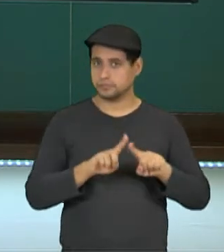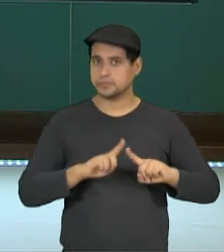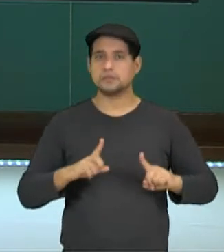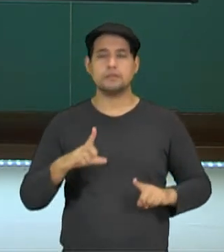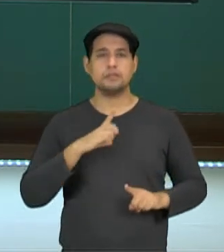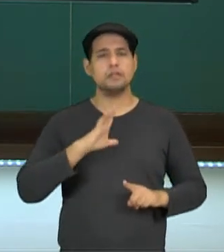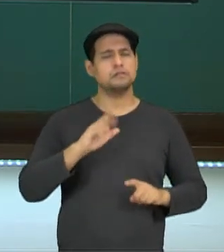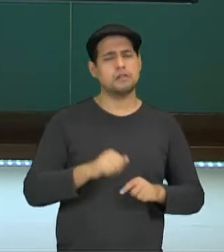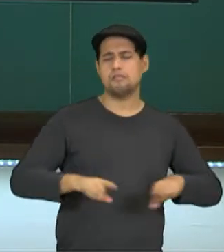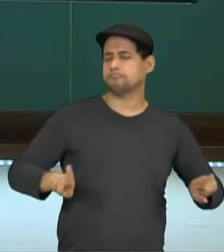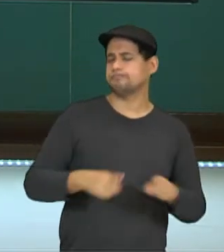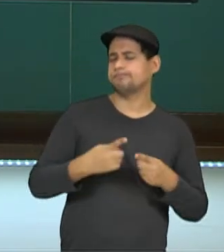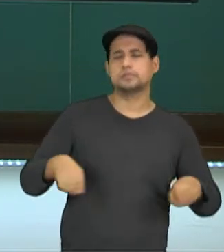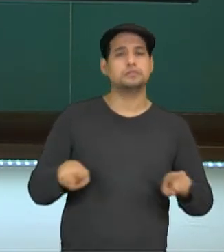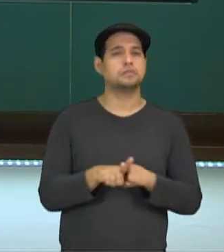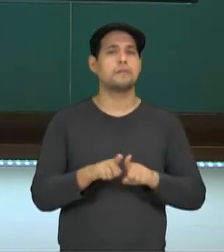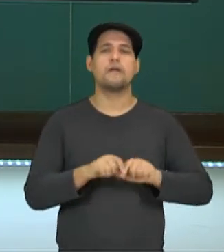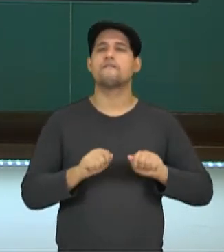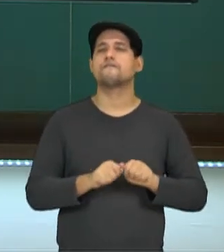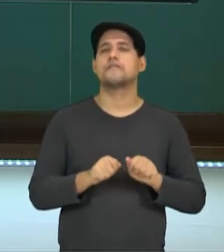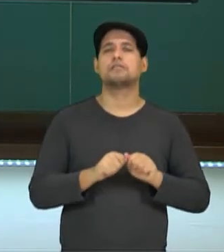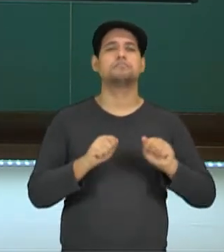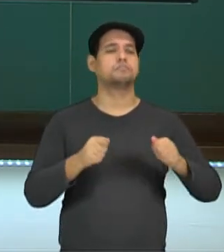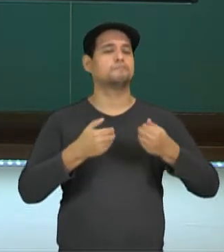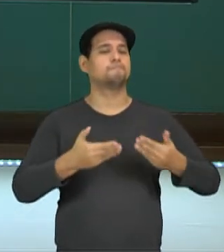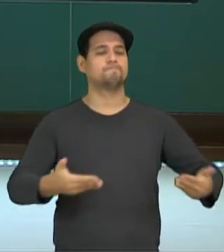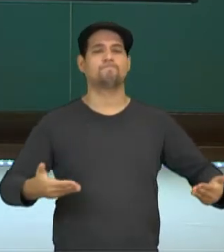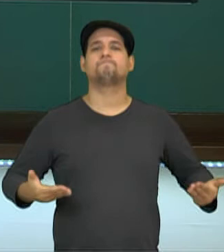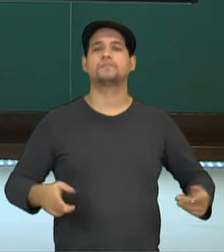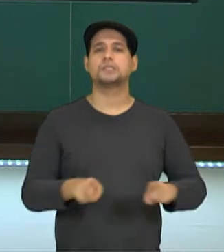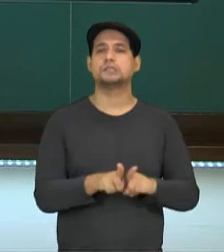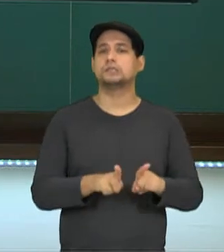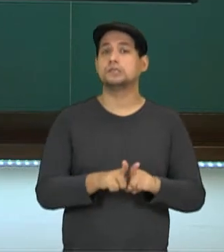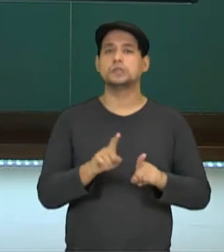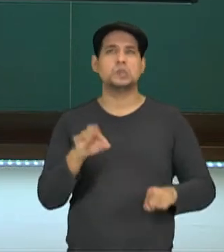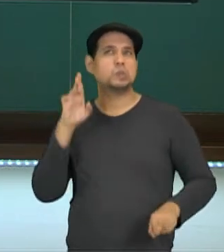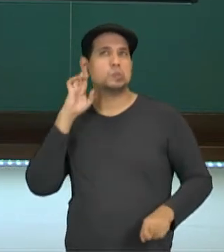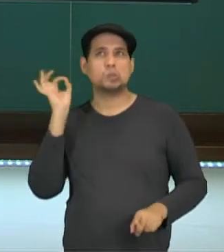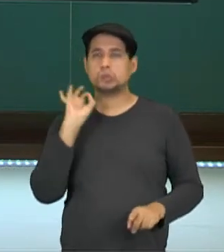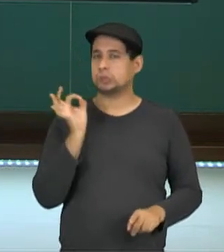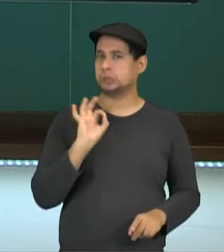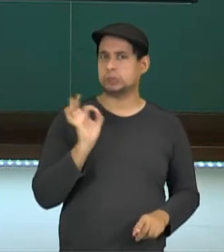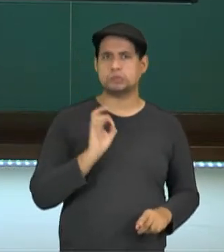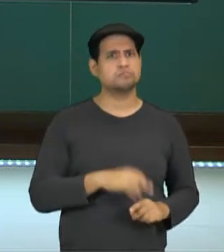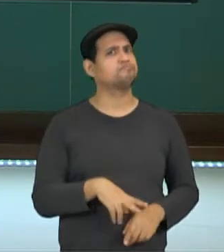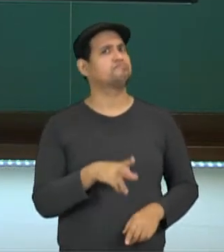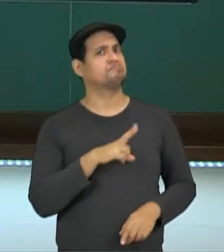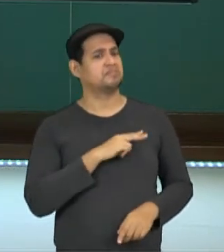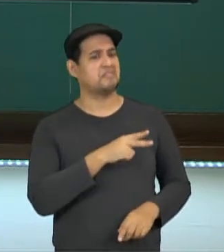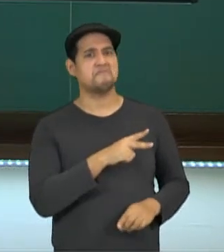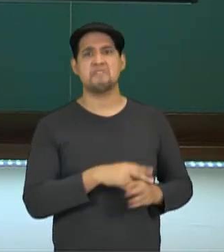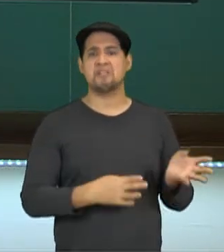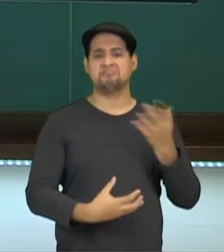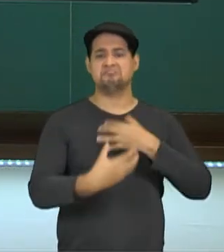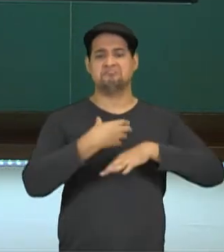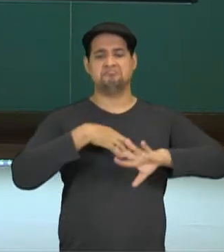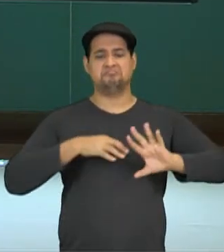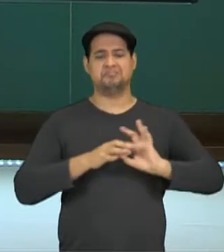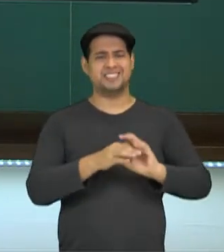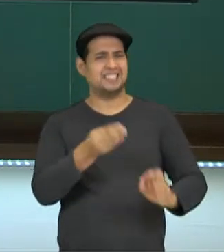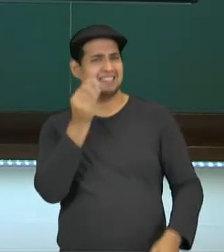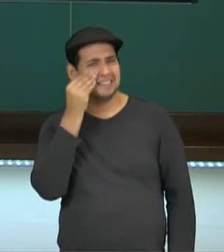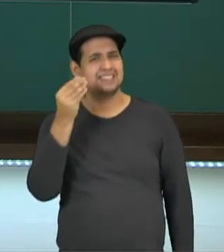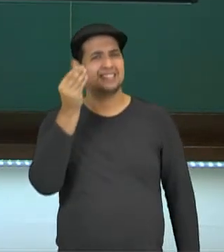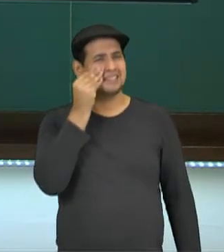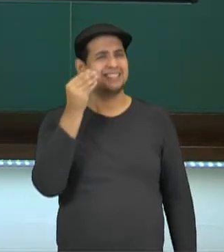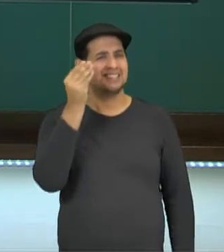de compor, ele regeu, né, a estreia, mesmo sem ouvir som algum. Olha a resiliência, a persistência,